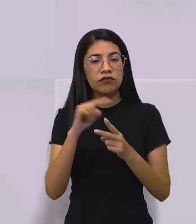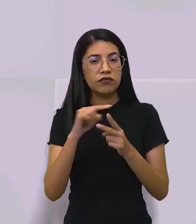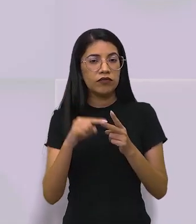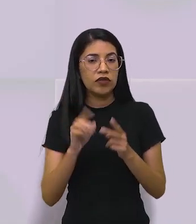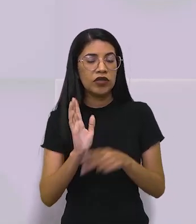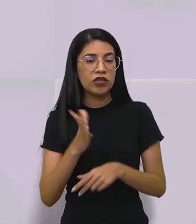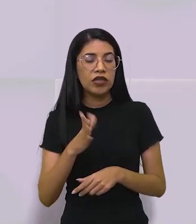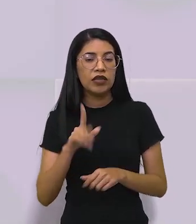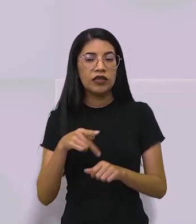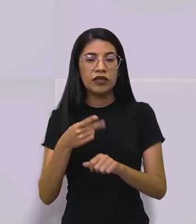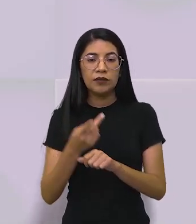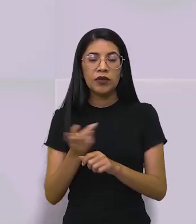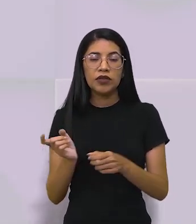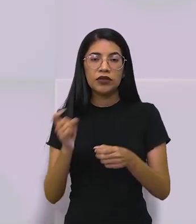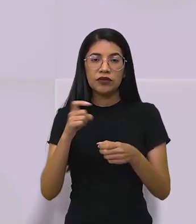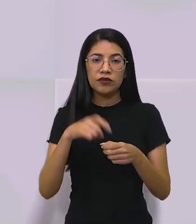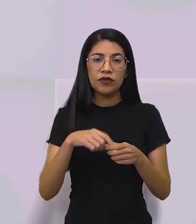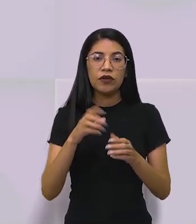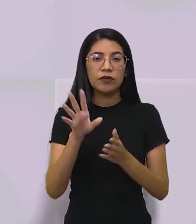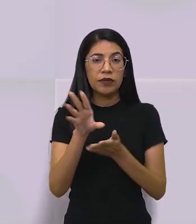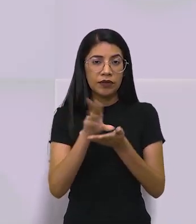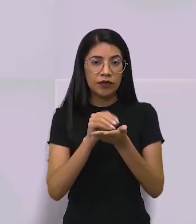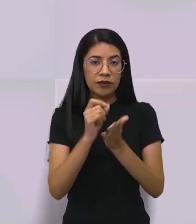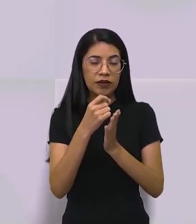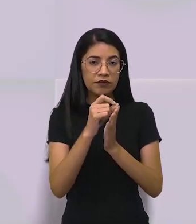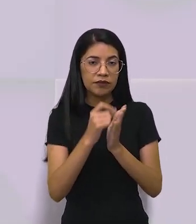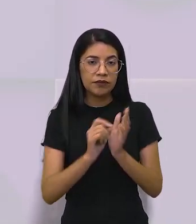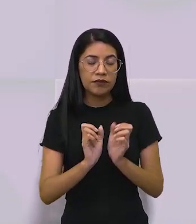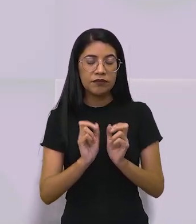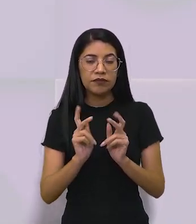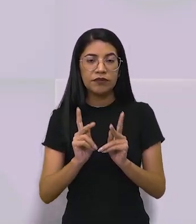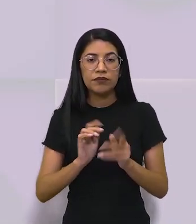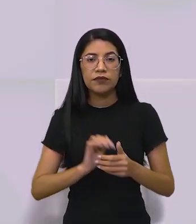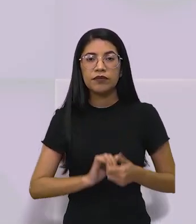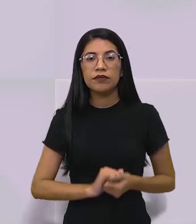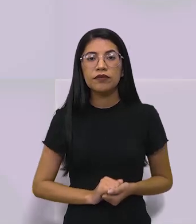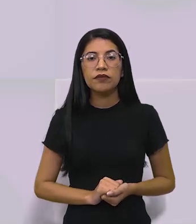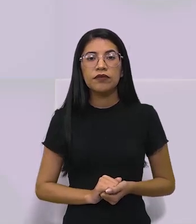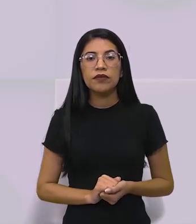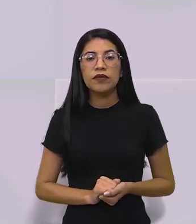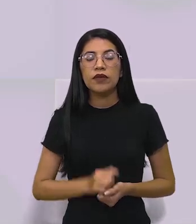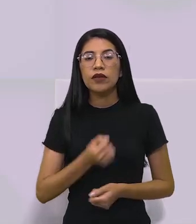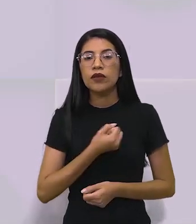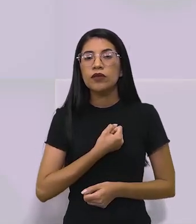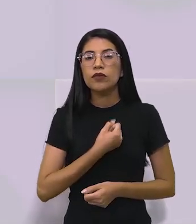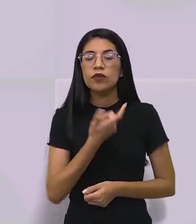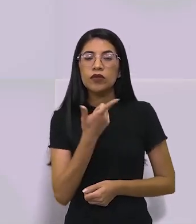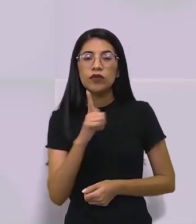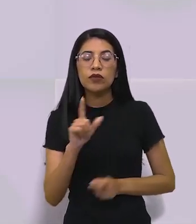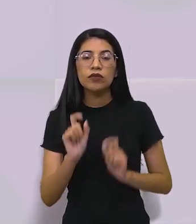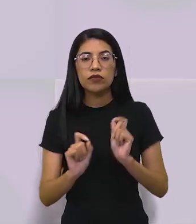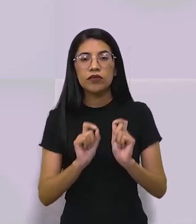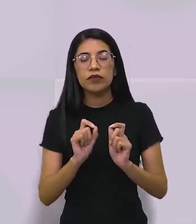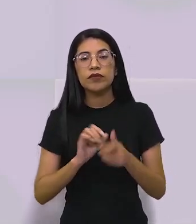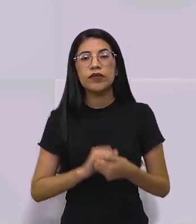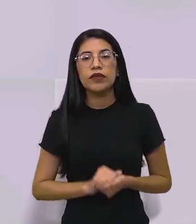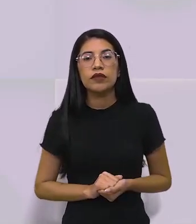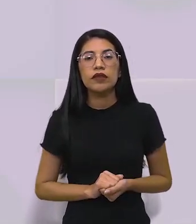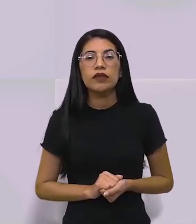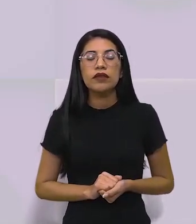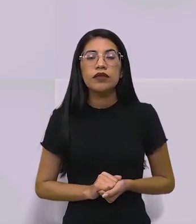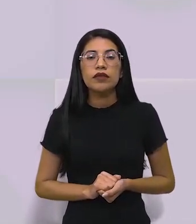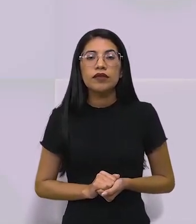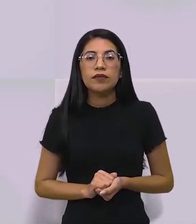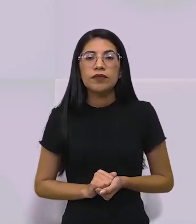então daqui a pouco nós vamos às anotações. Vamos agora para o próximo número, que é quando eu tenho ali um número